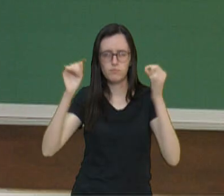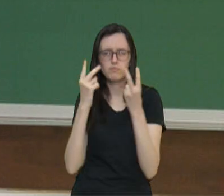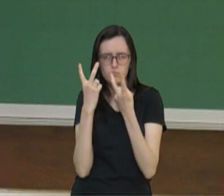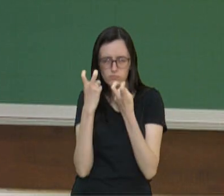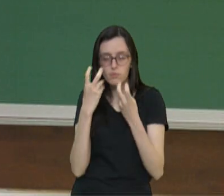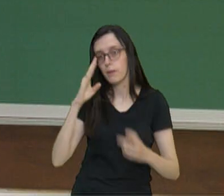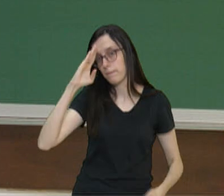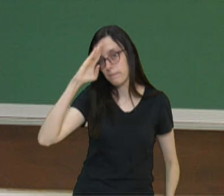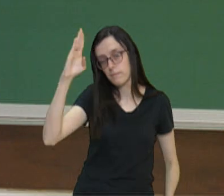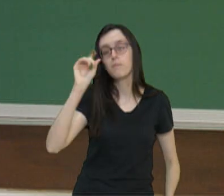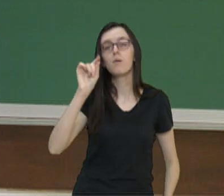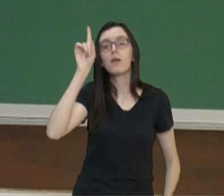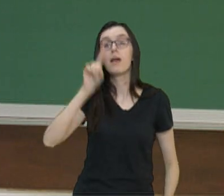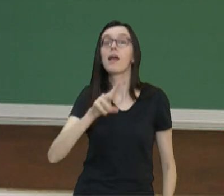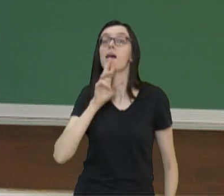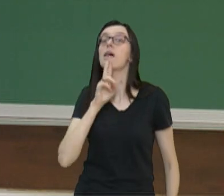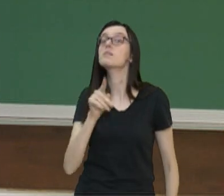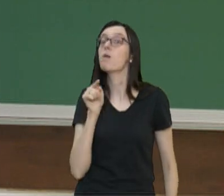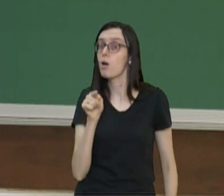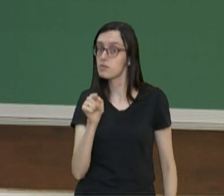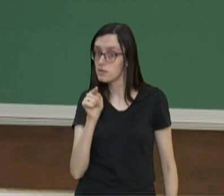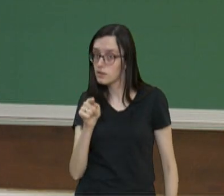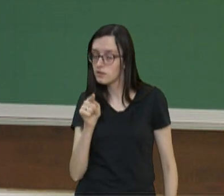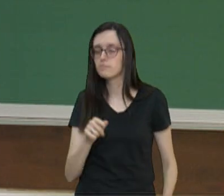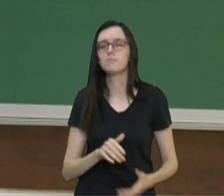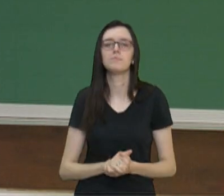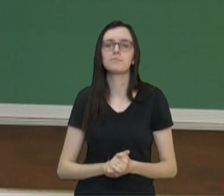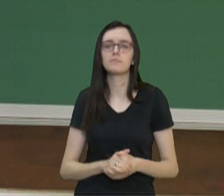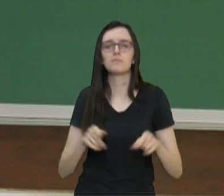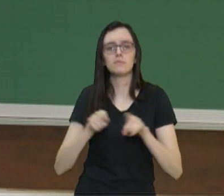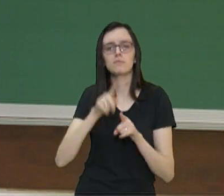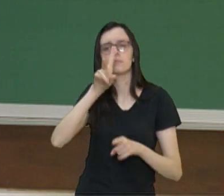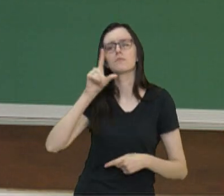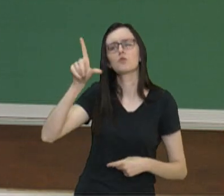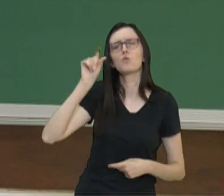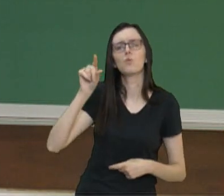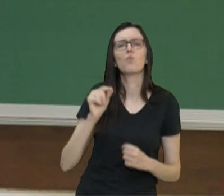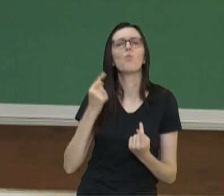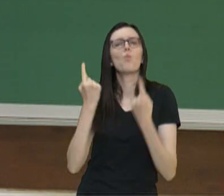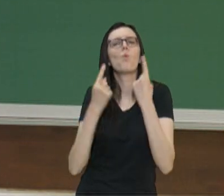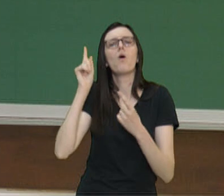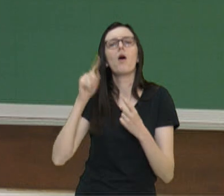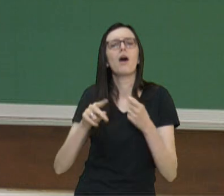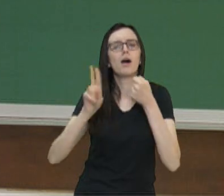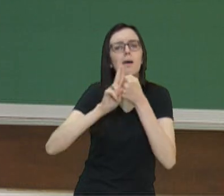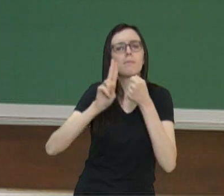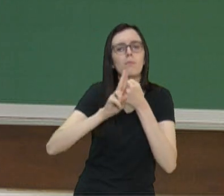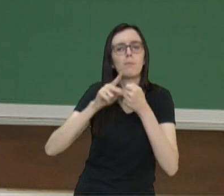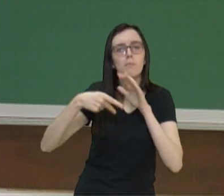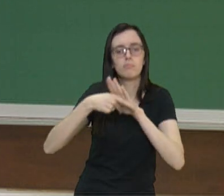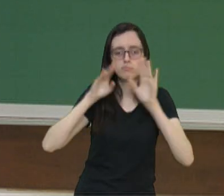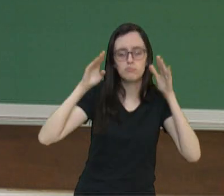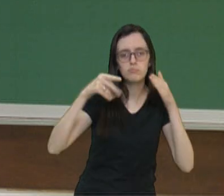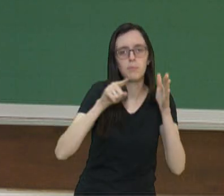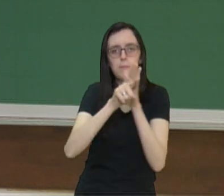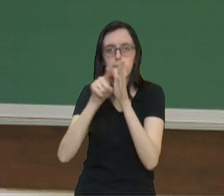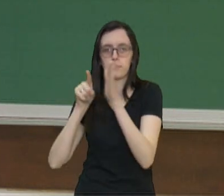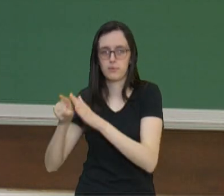observe principalmente a resposta e você vai escolher qual é o pronome indicado para cada